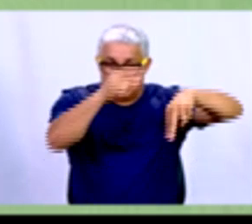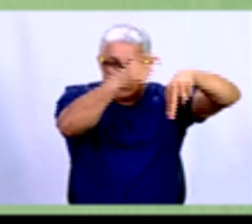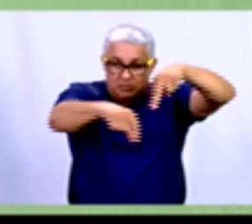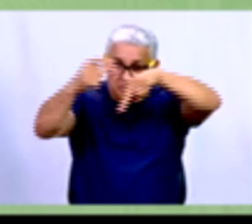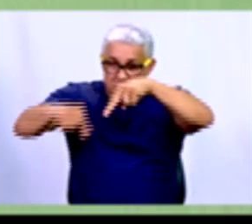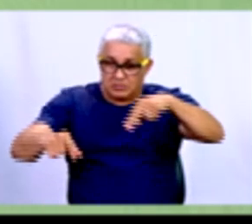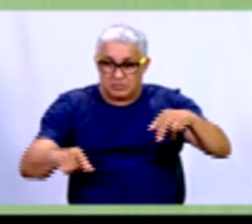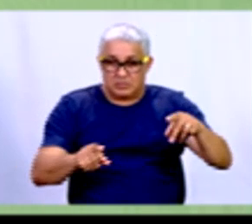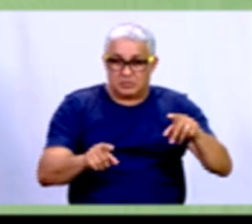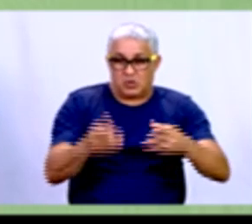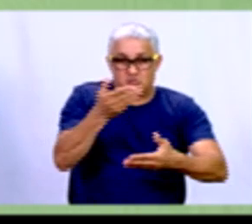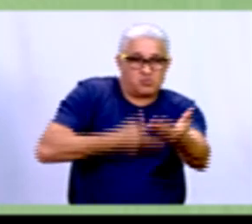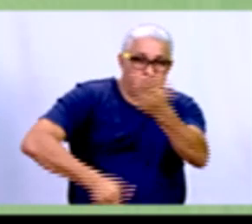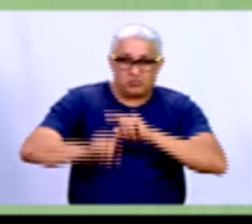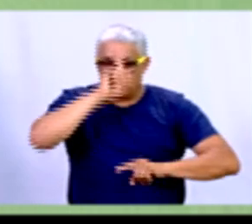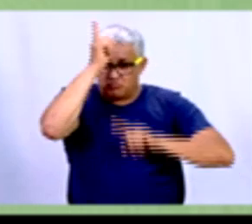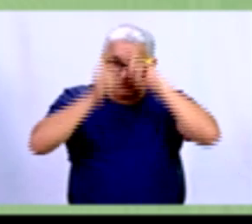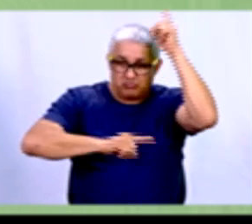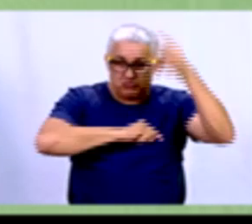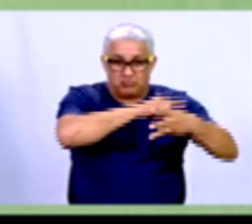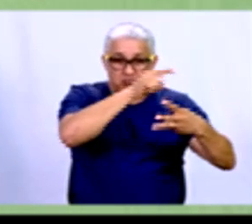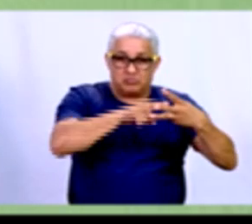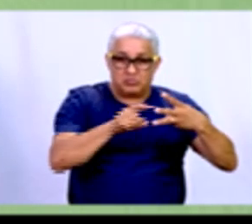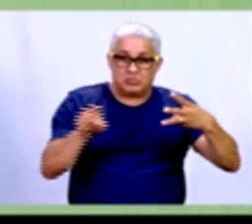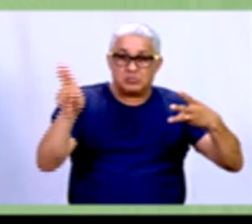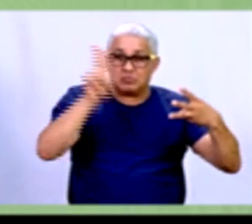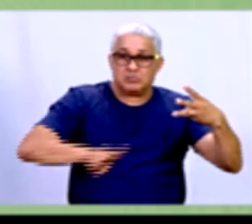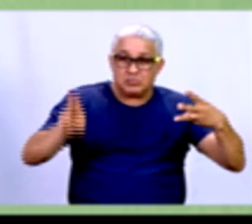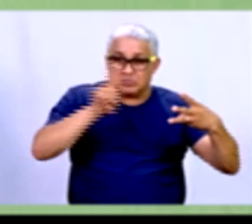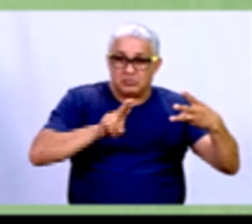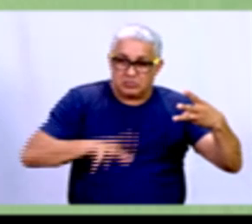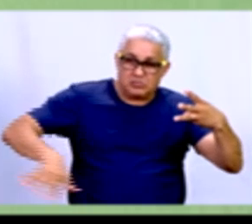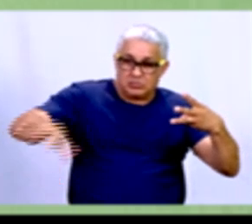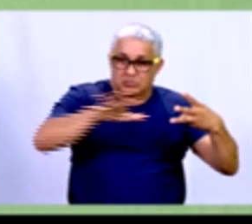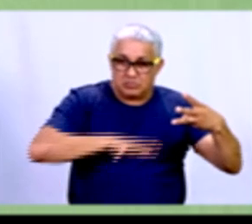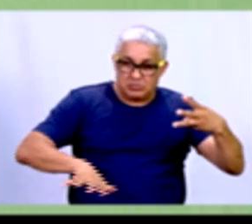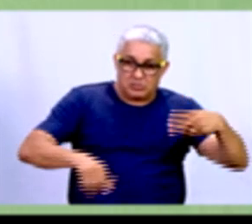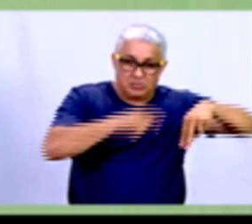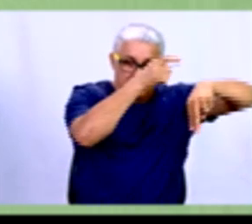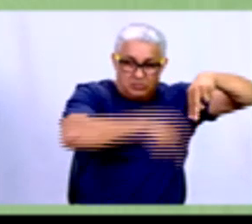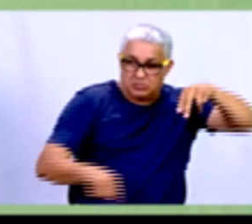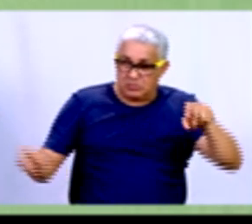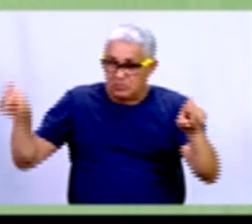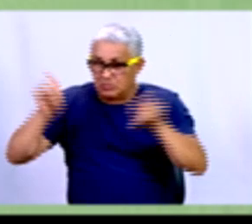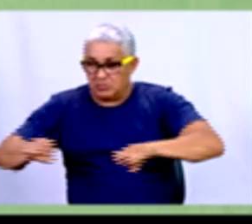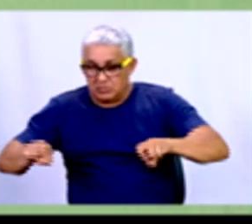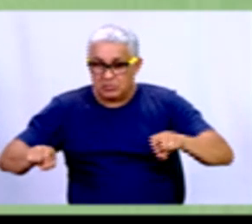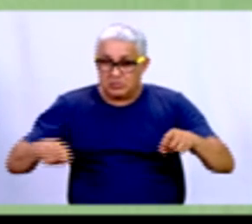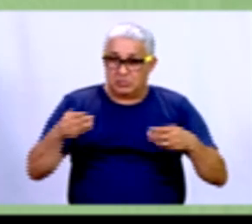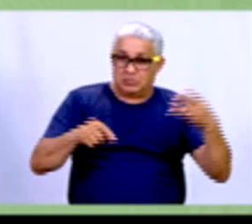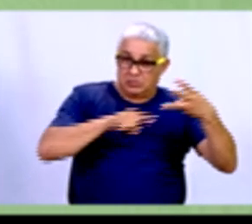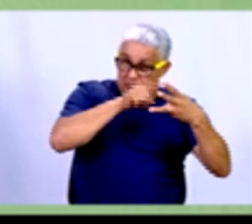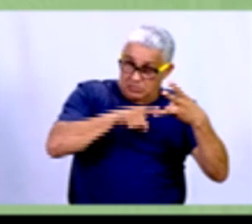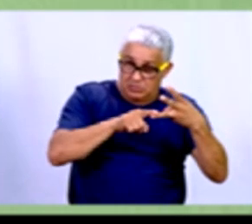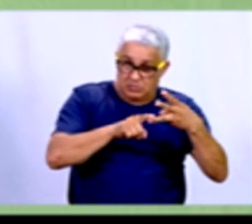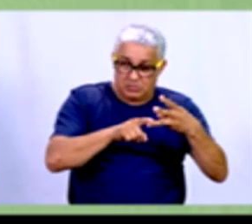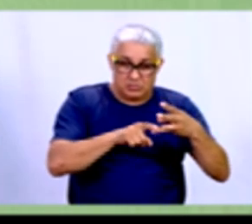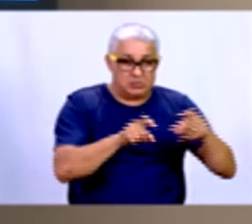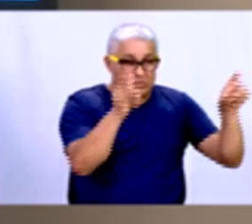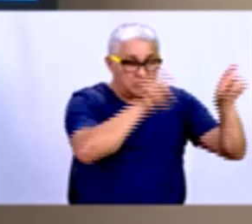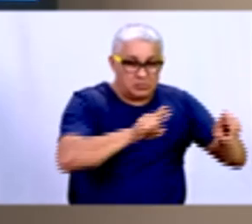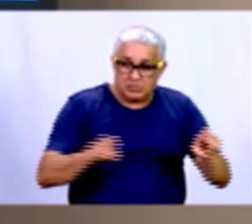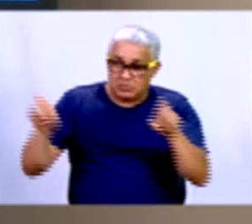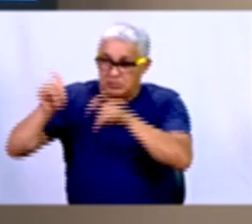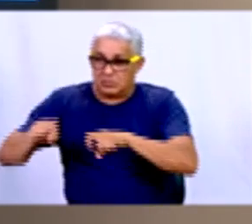trocar ideias. Na segunda é a que a gente mais utiliza na nossa área, que é humano-máquina. E na terceira é a máquina-máquina, quando a gente não